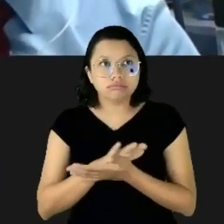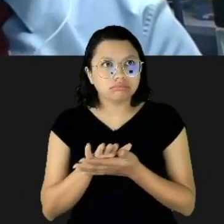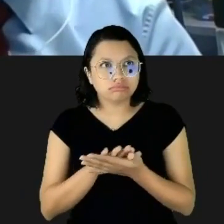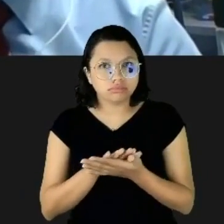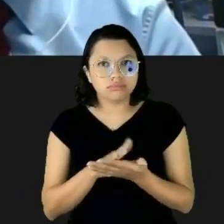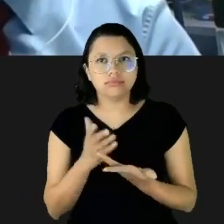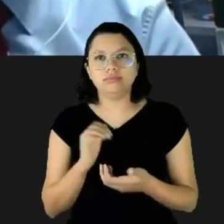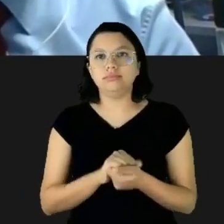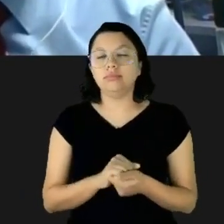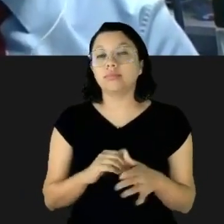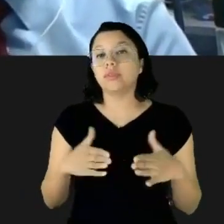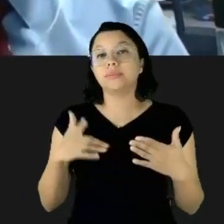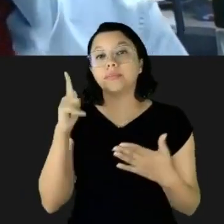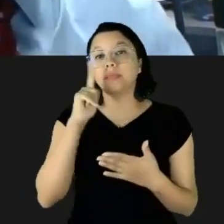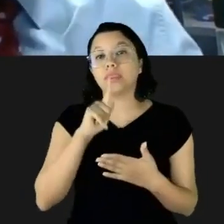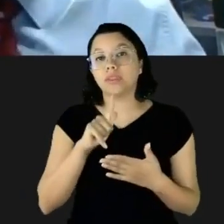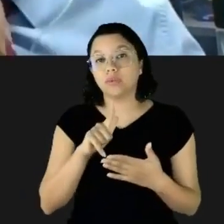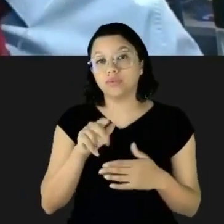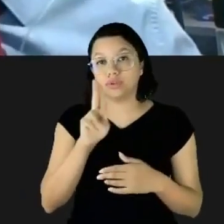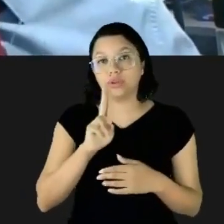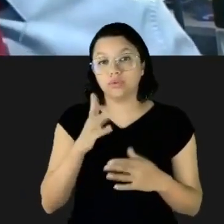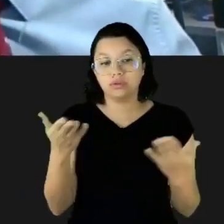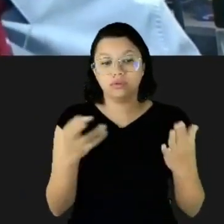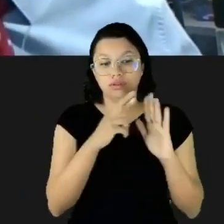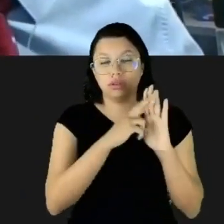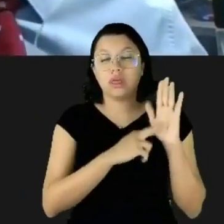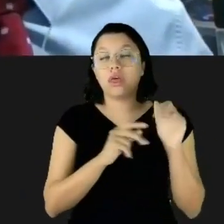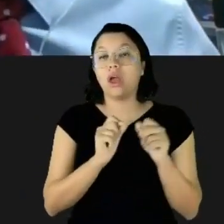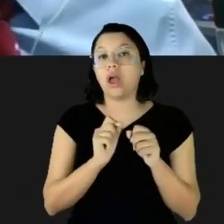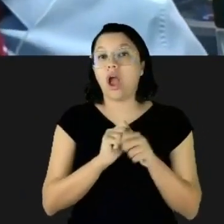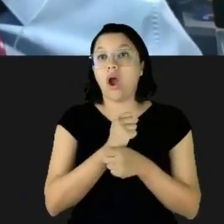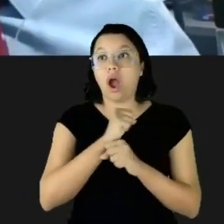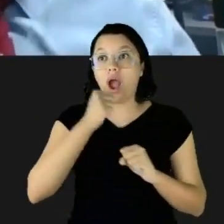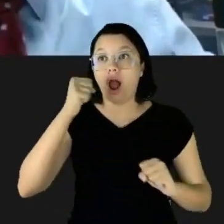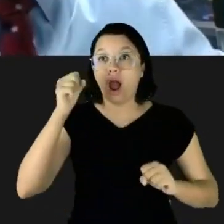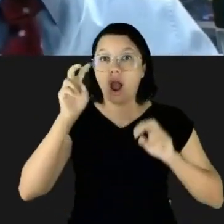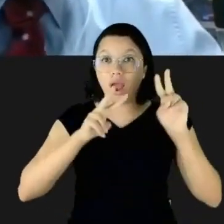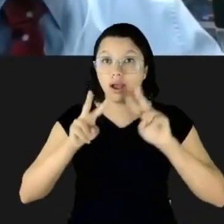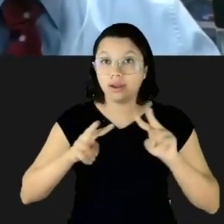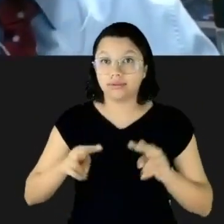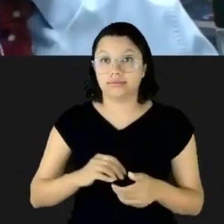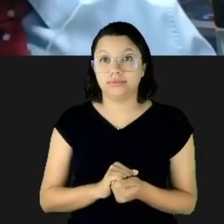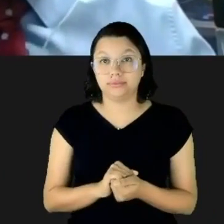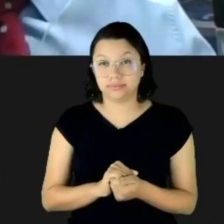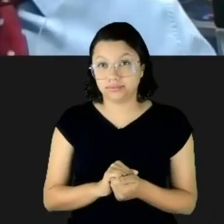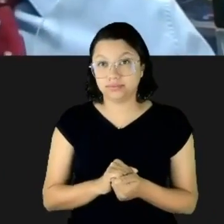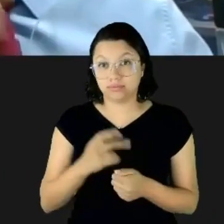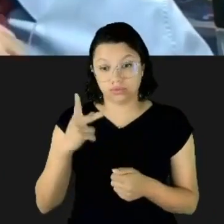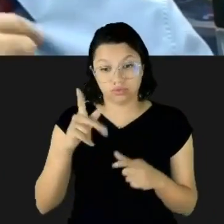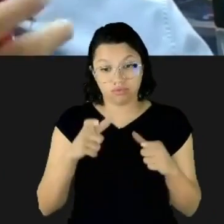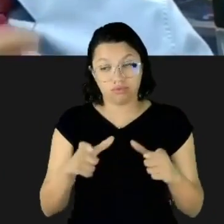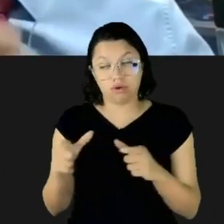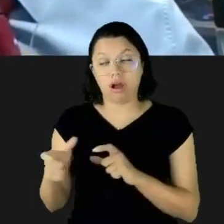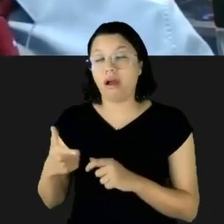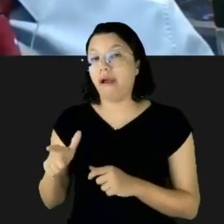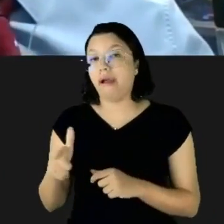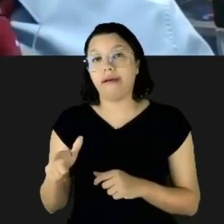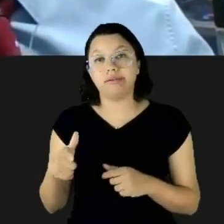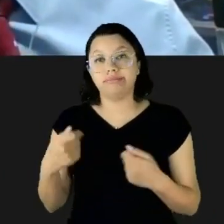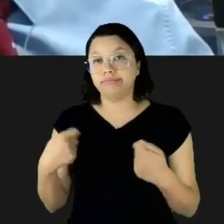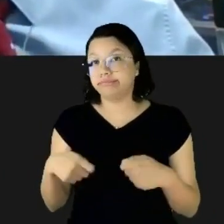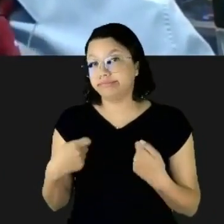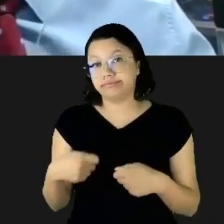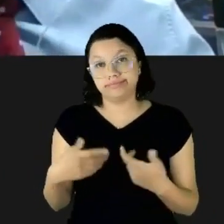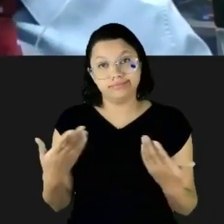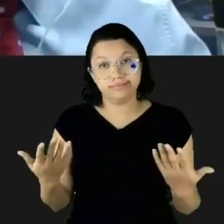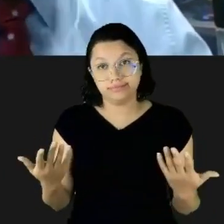você consegue, com esses relatórios aqui, fazer uma grande análise da sua unidade, sem precisar esperar